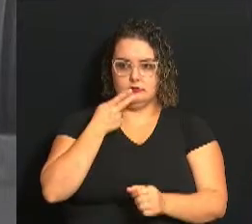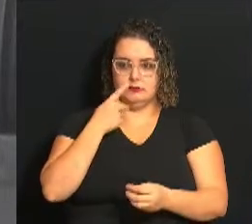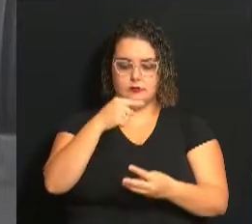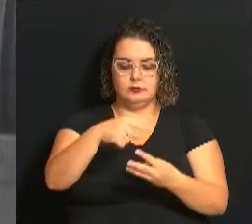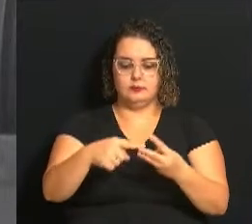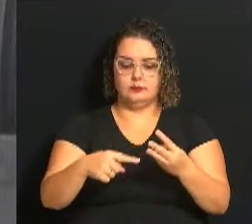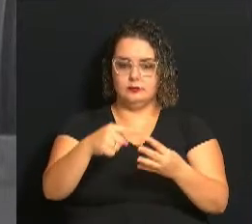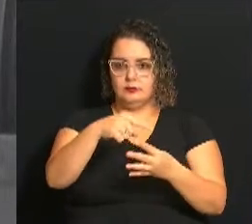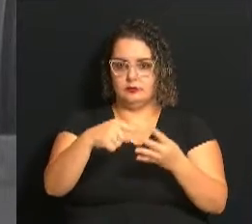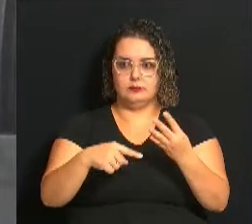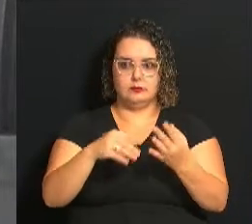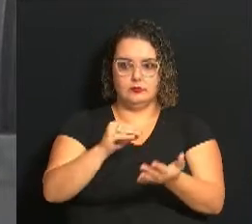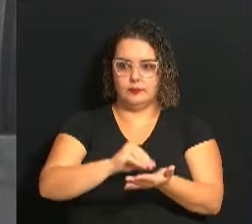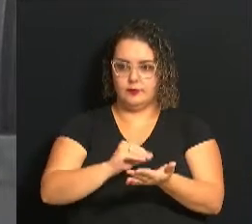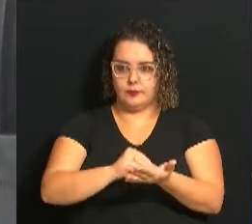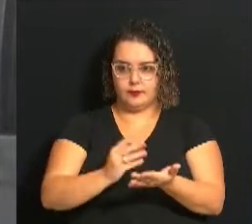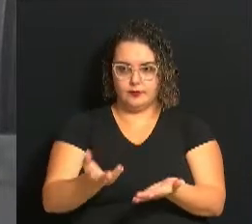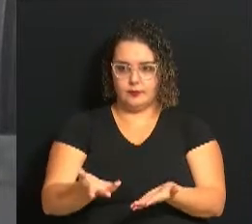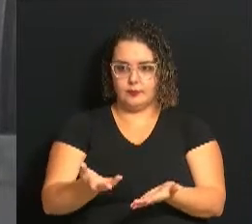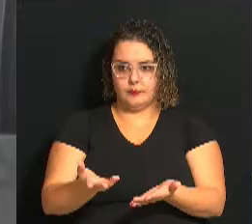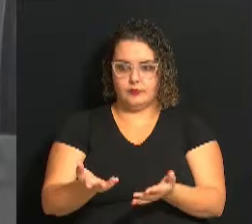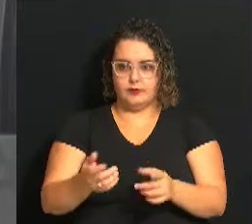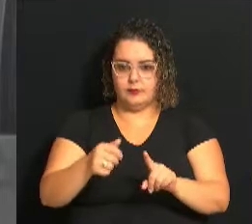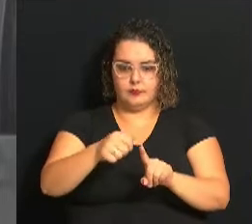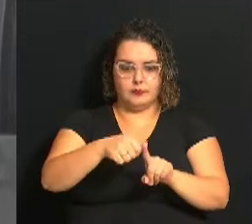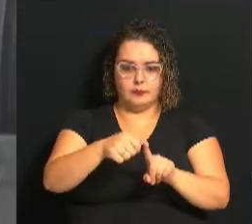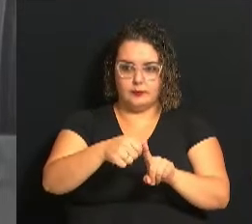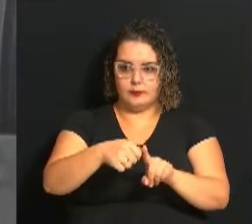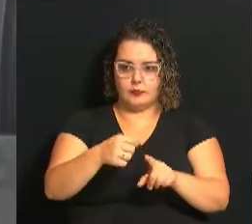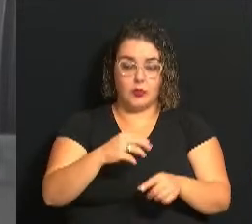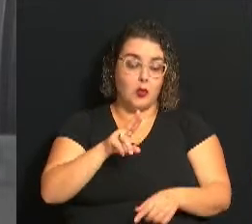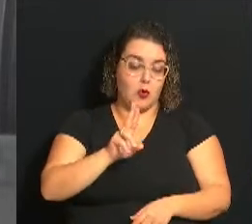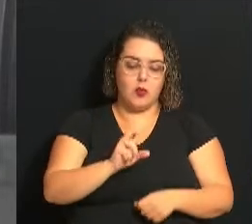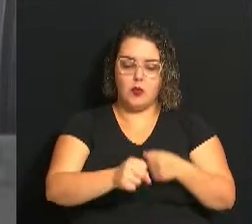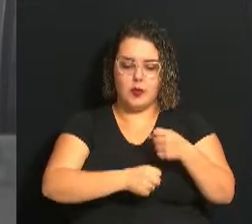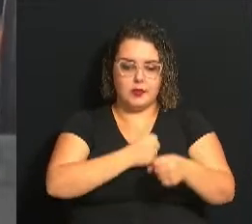4 últimos meses ou anos,